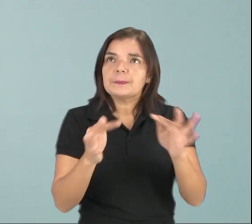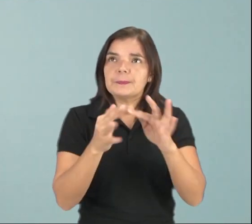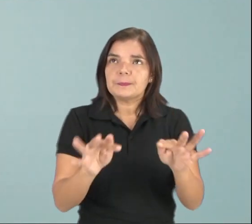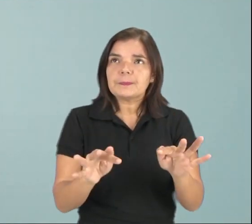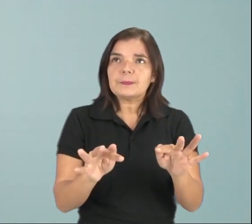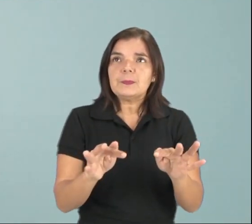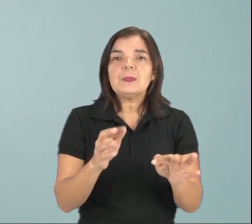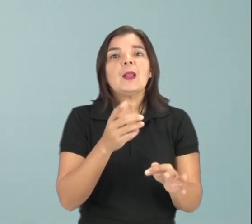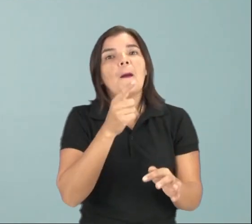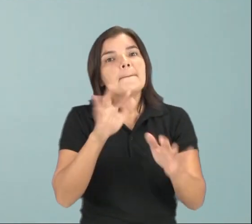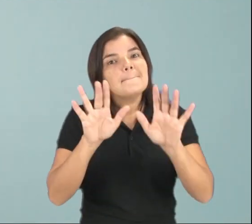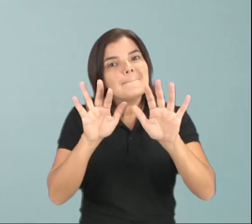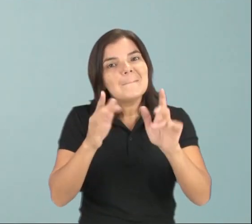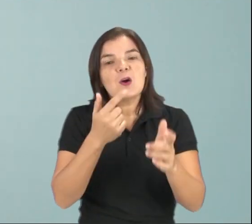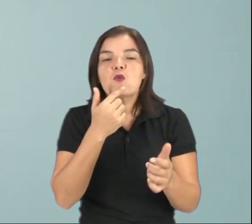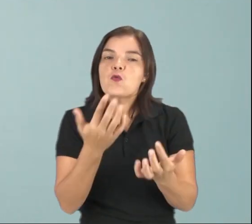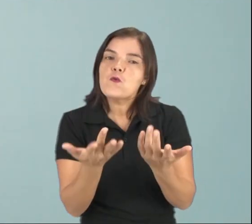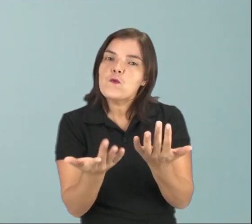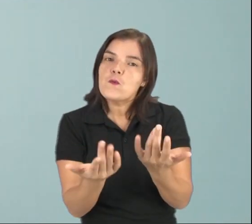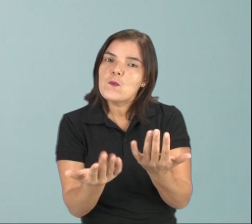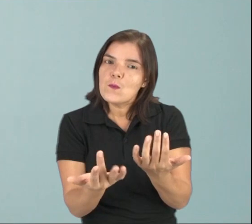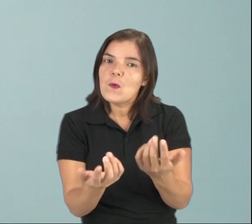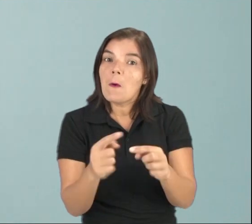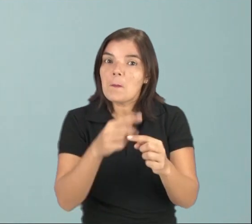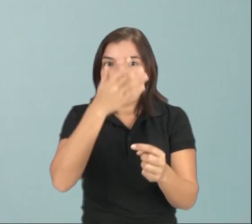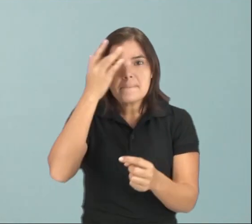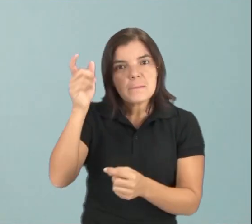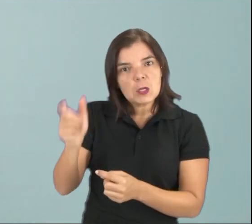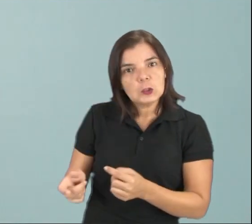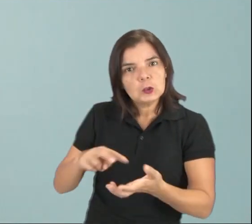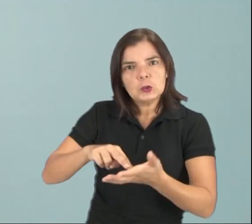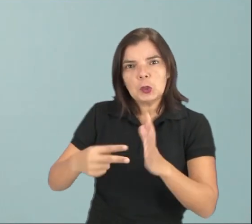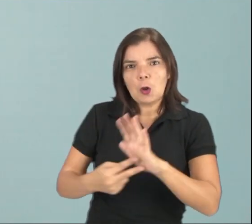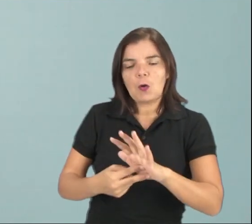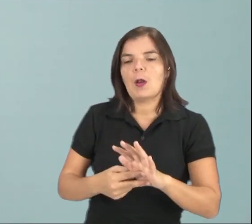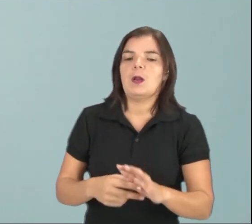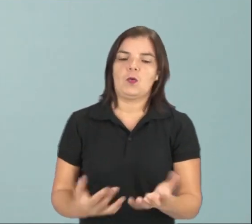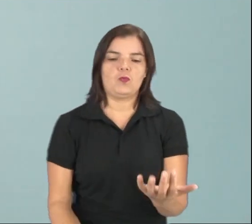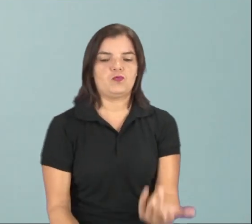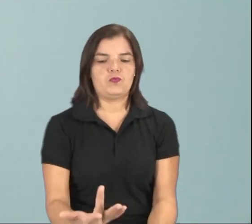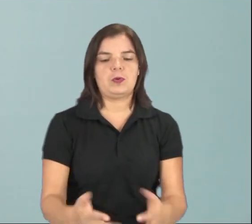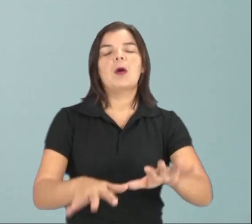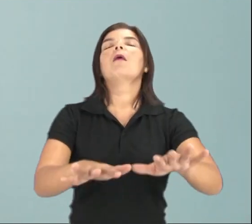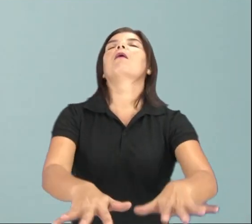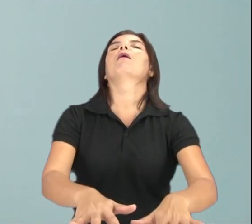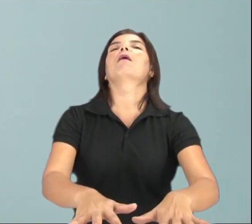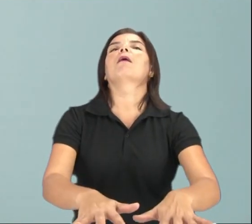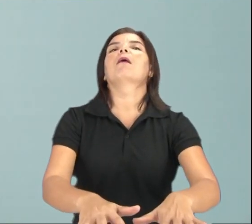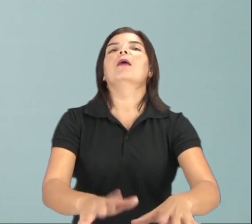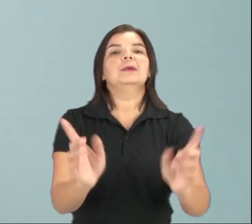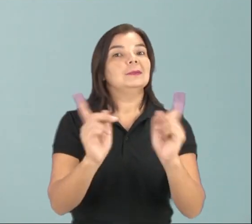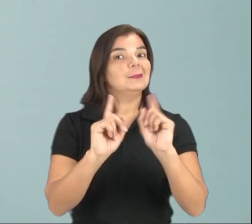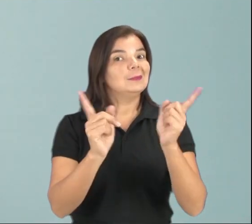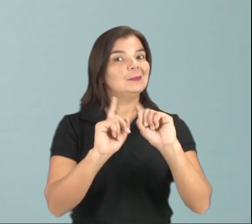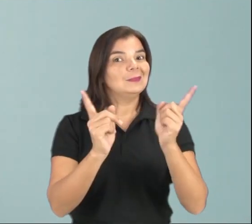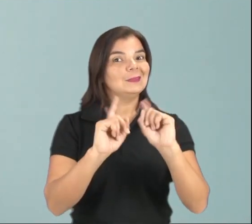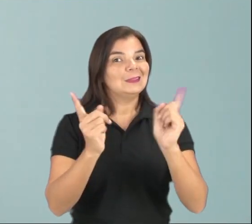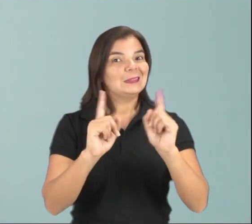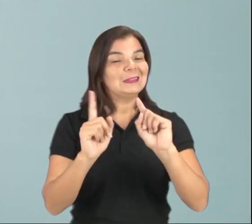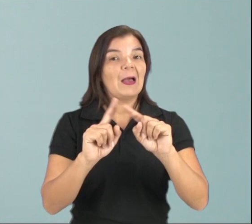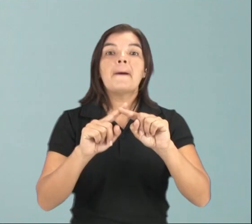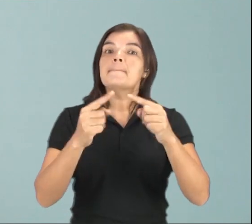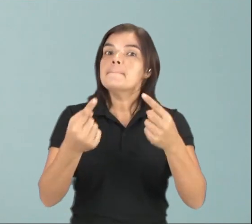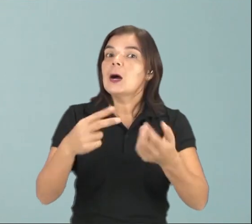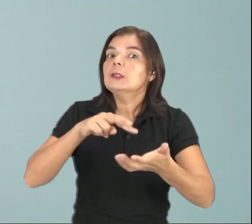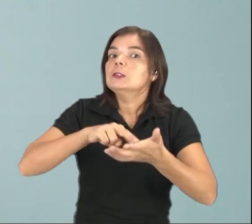colocar a mão no fogo, pôr a mão no fogo por alguém, não é no sentido de você colocar lá a sua mão no fogo e aí ela